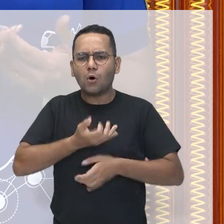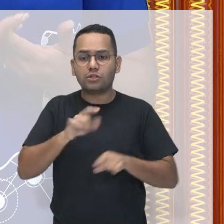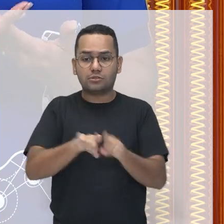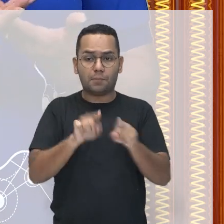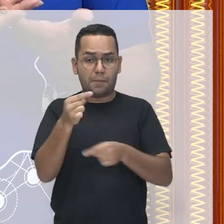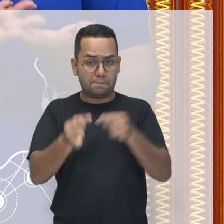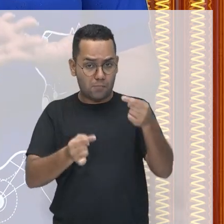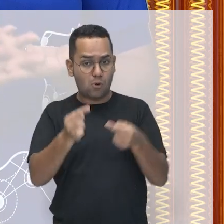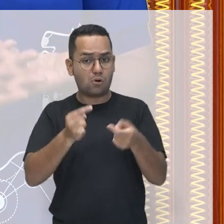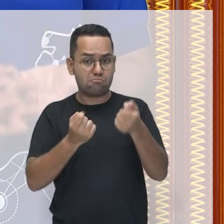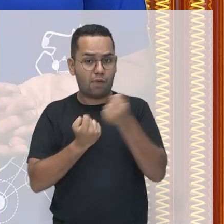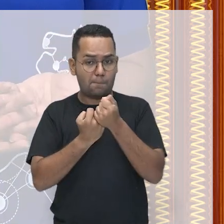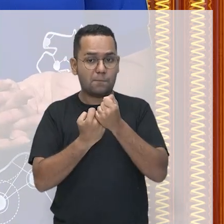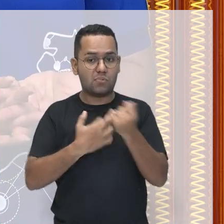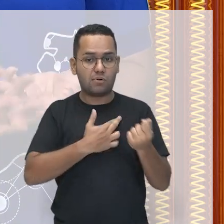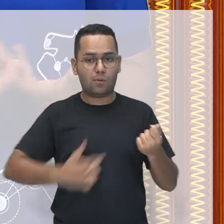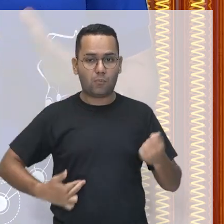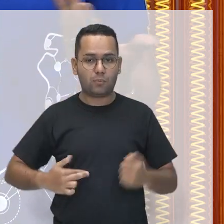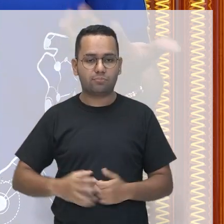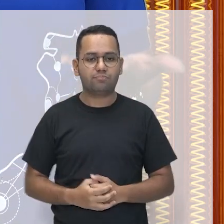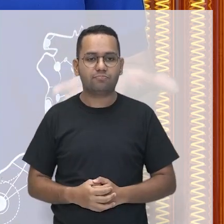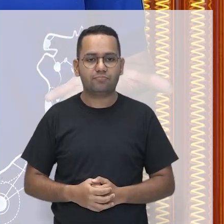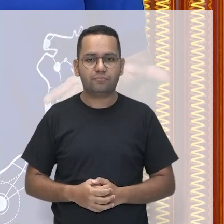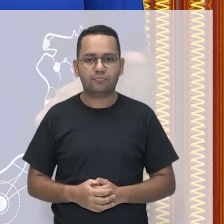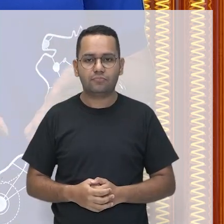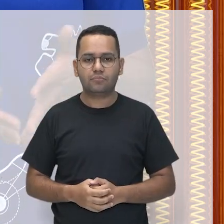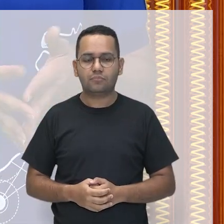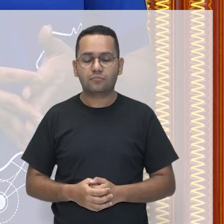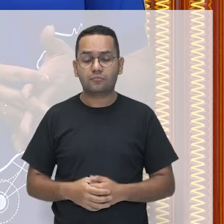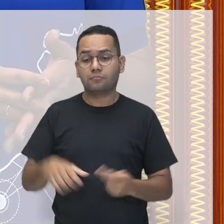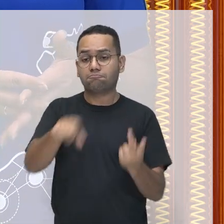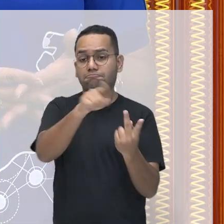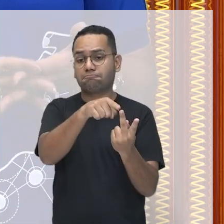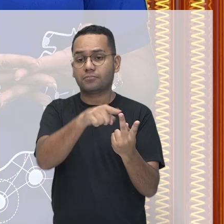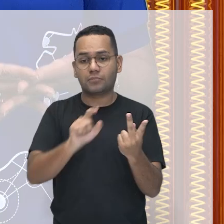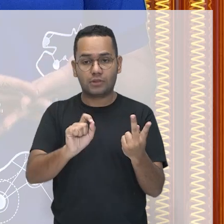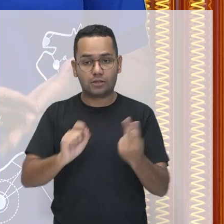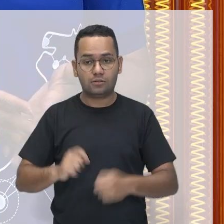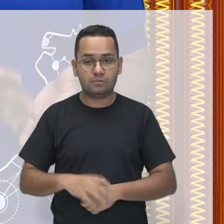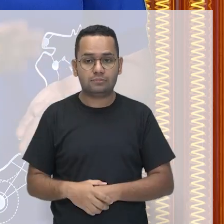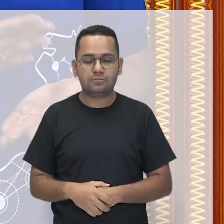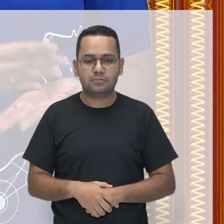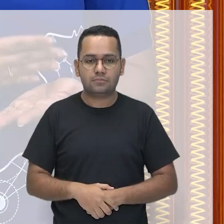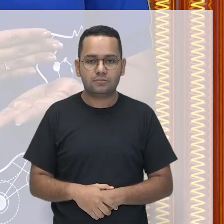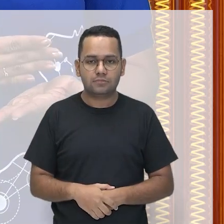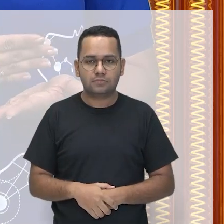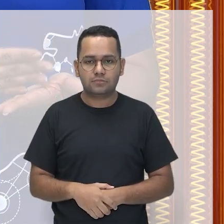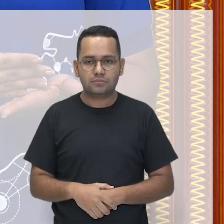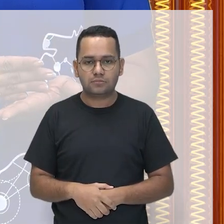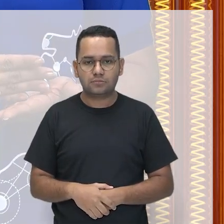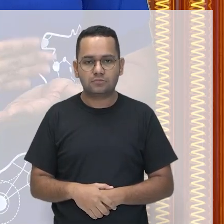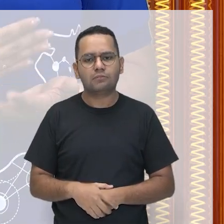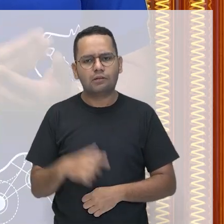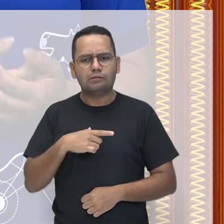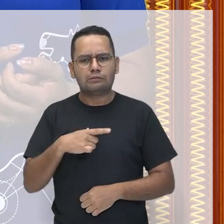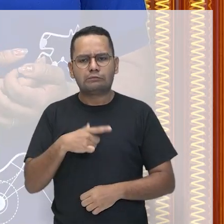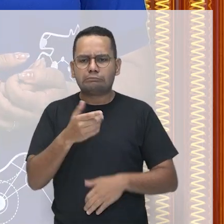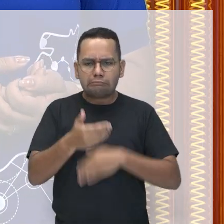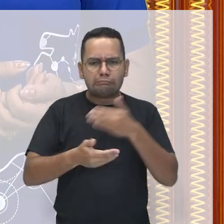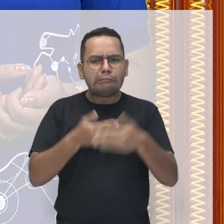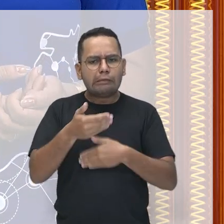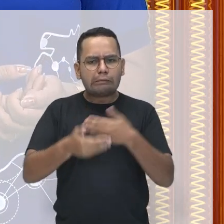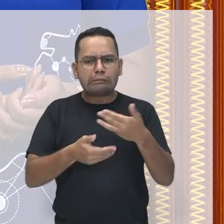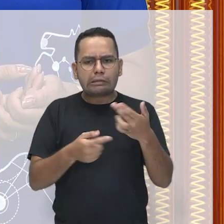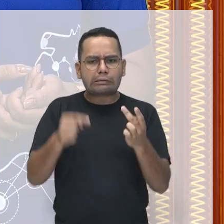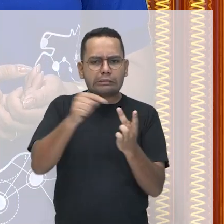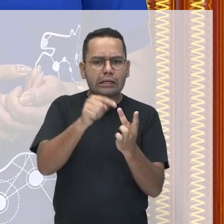republicano. Essa pessoa, esse personagem, possuía ideias progressistas e seu trabalho